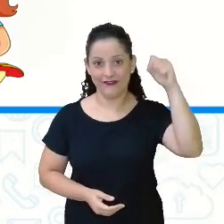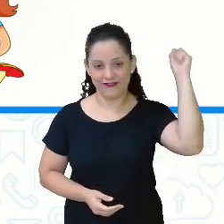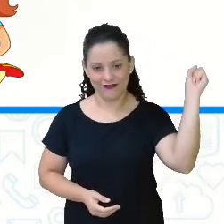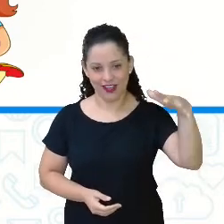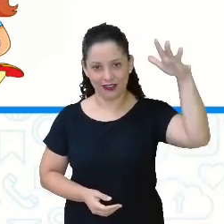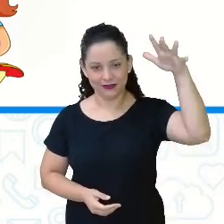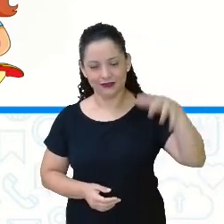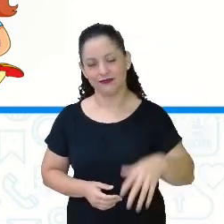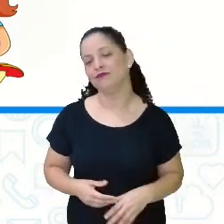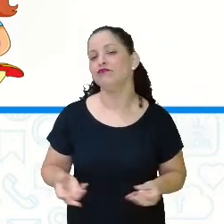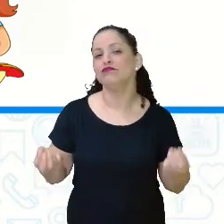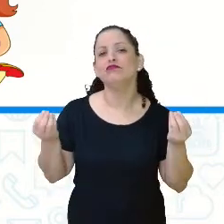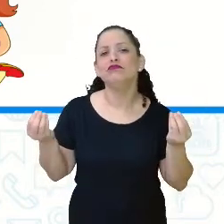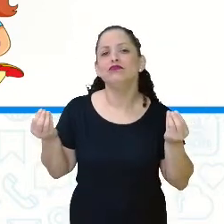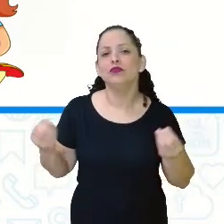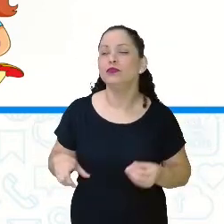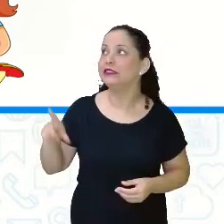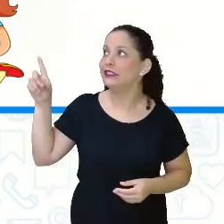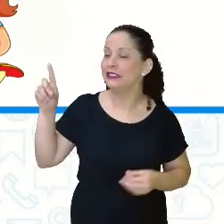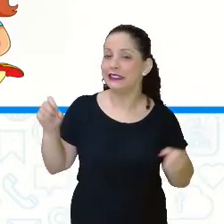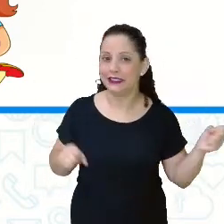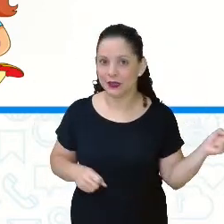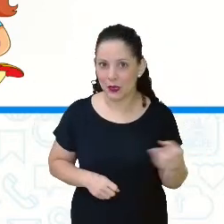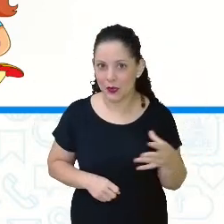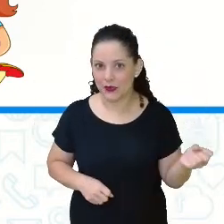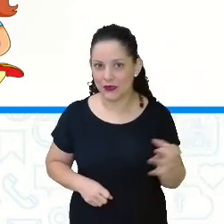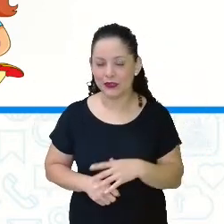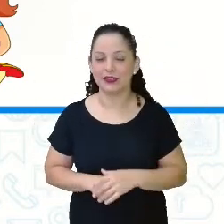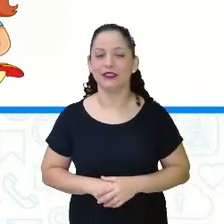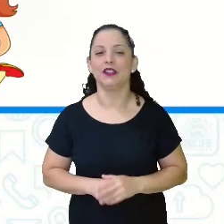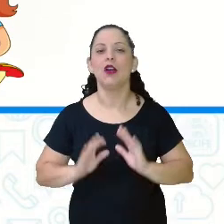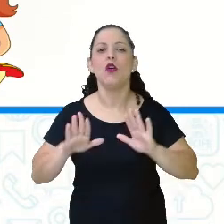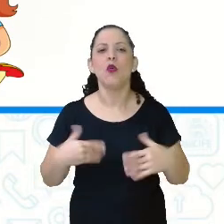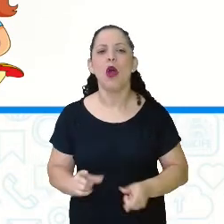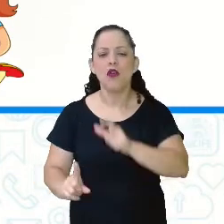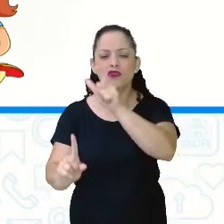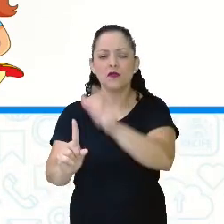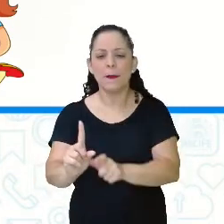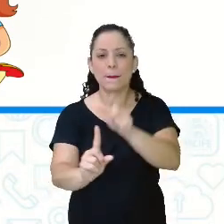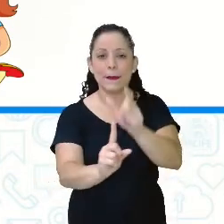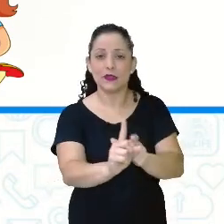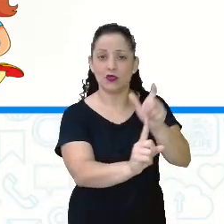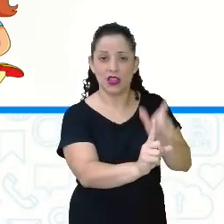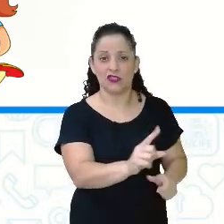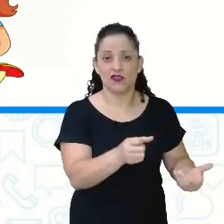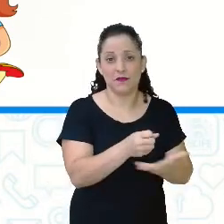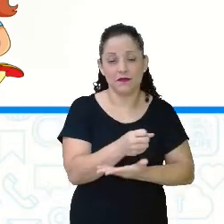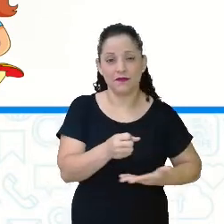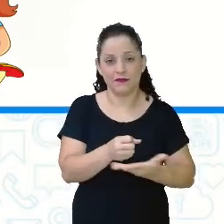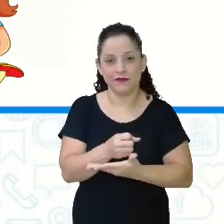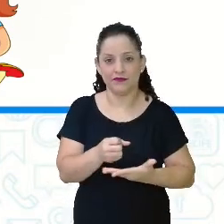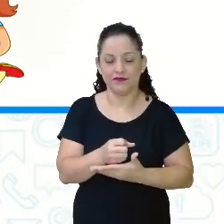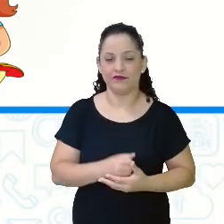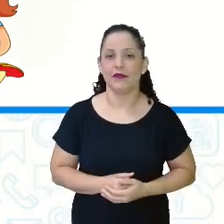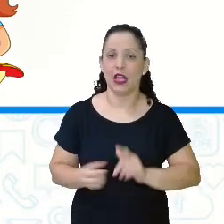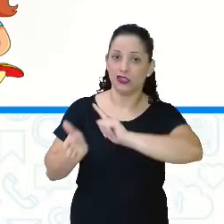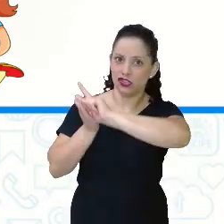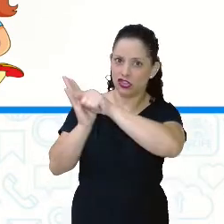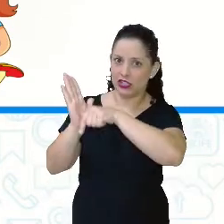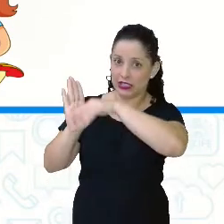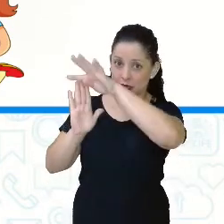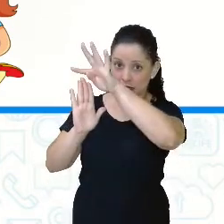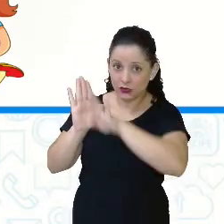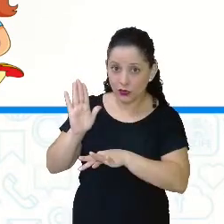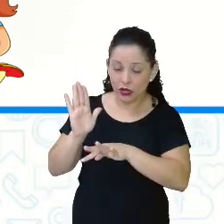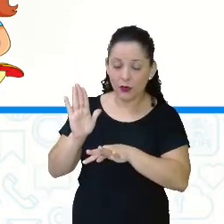Então, fica atento, que é o elemento novo da aula de hoje. Quais são os personagens básicos? Segundo os estudiosos do gênero,